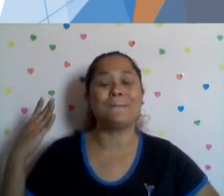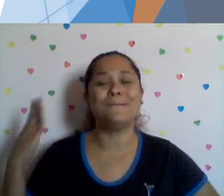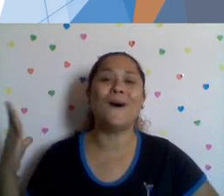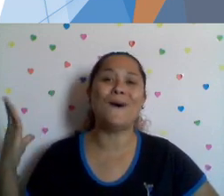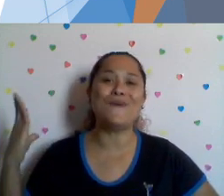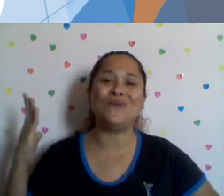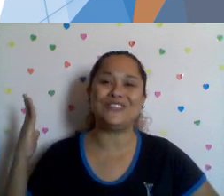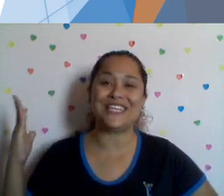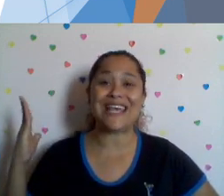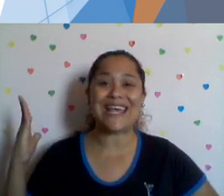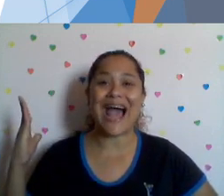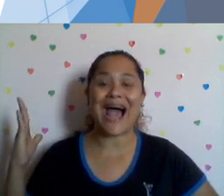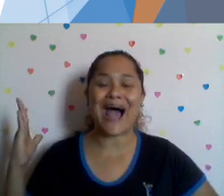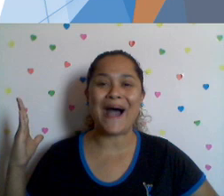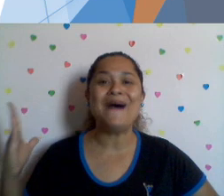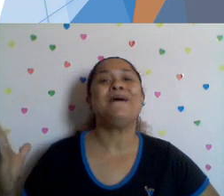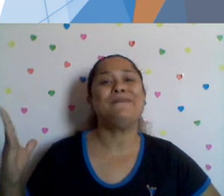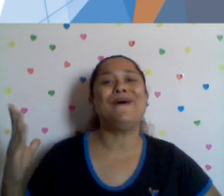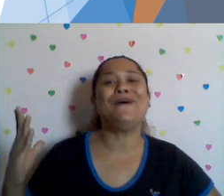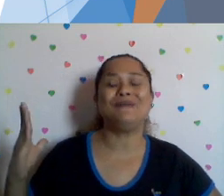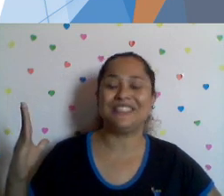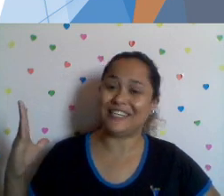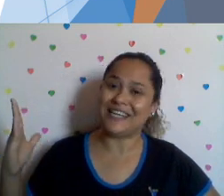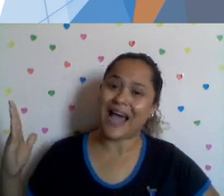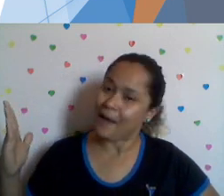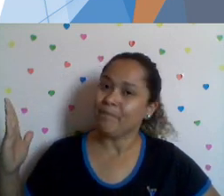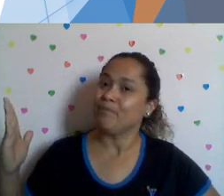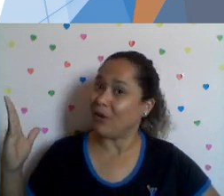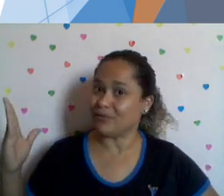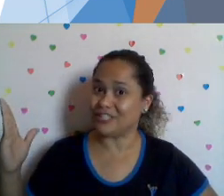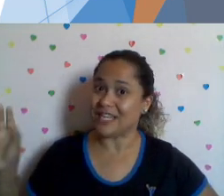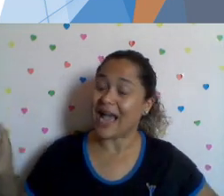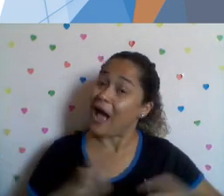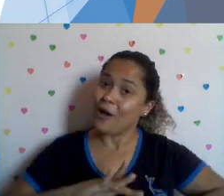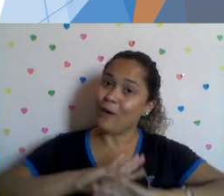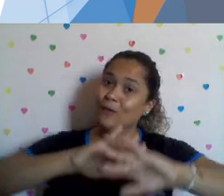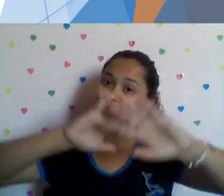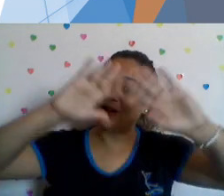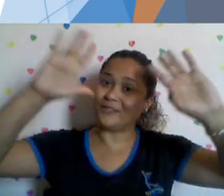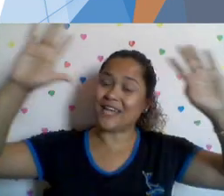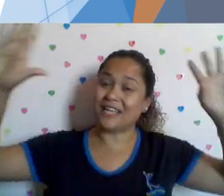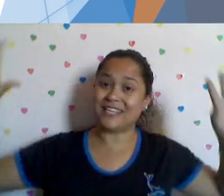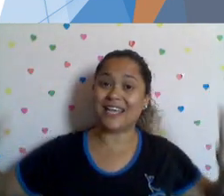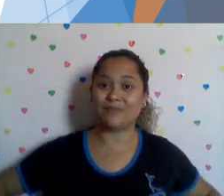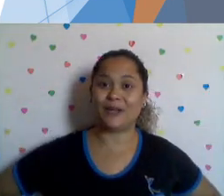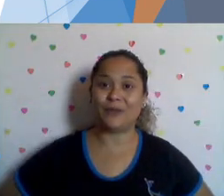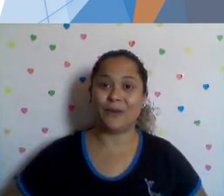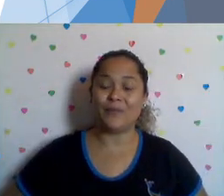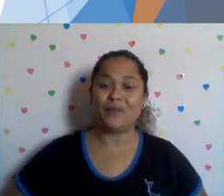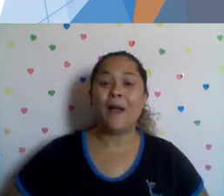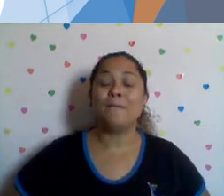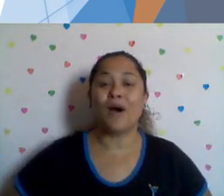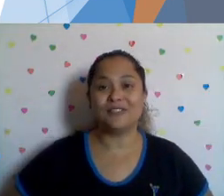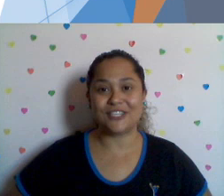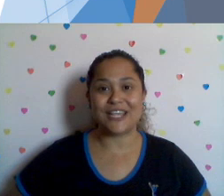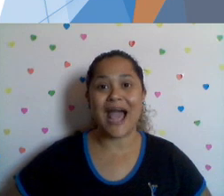nosso bom dia. Bom dia, bom dia, o sol já